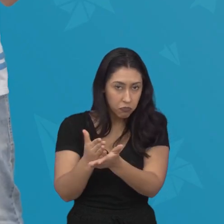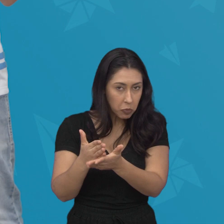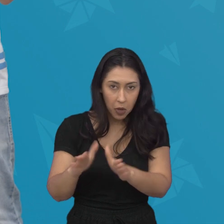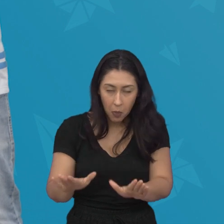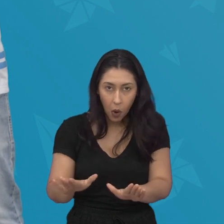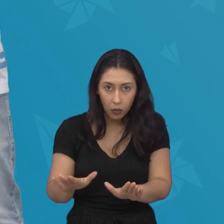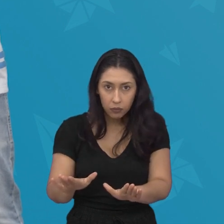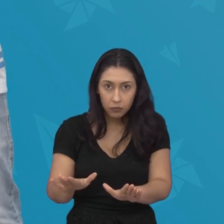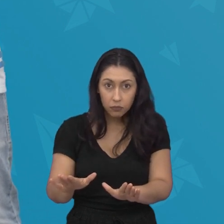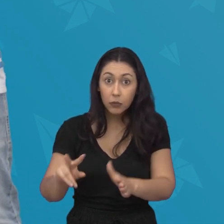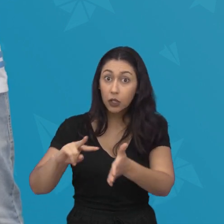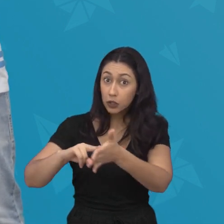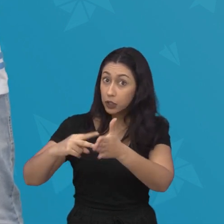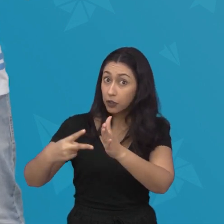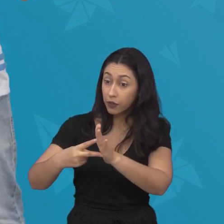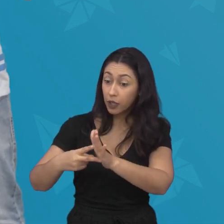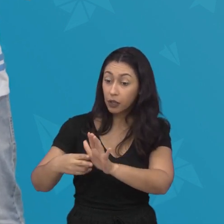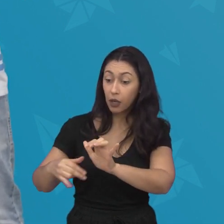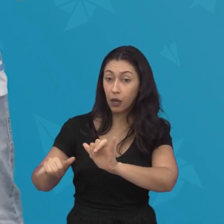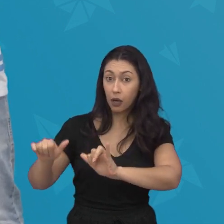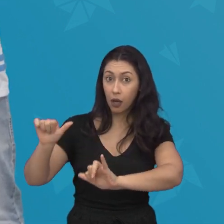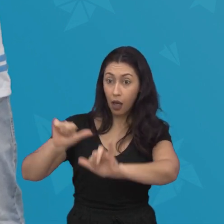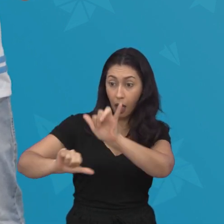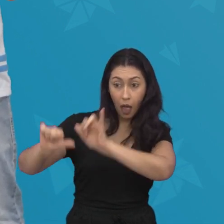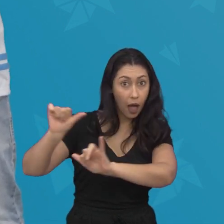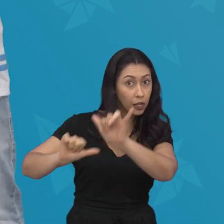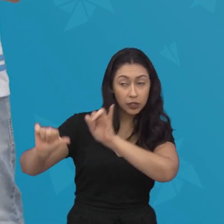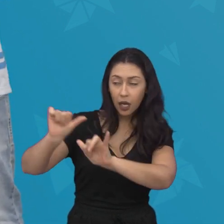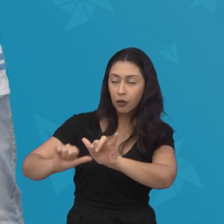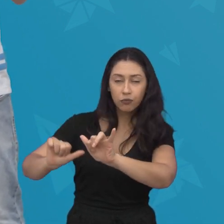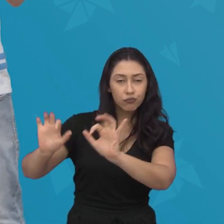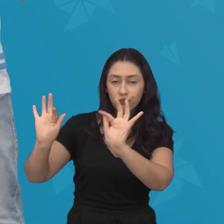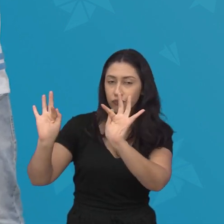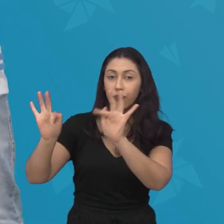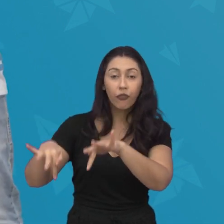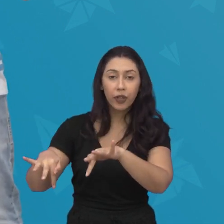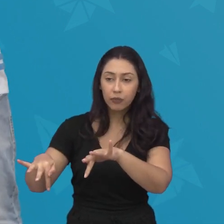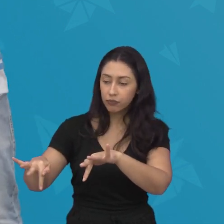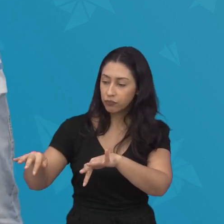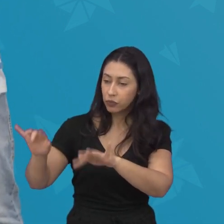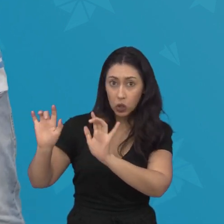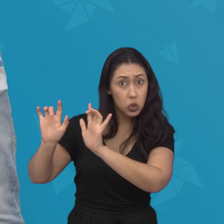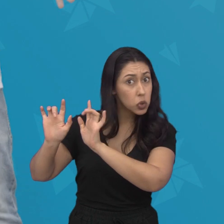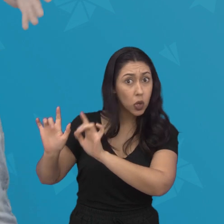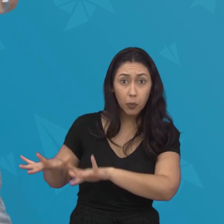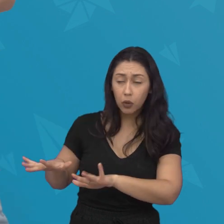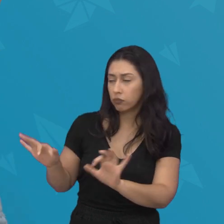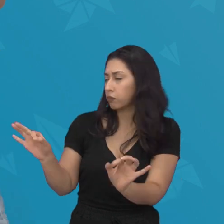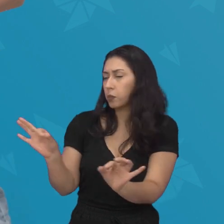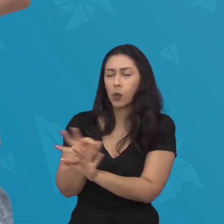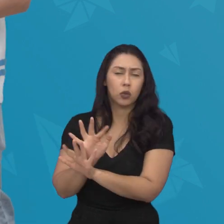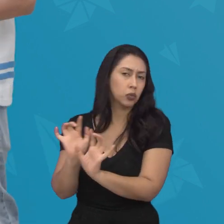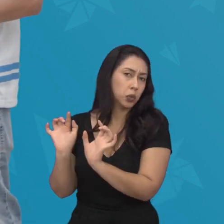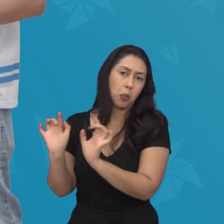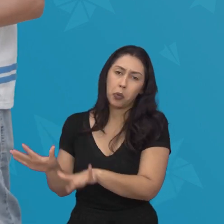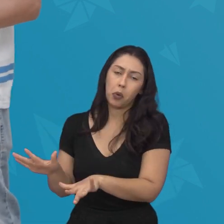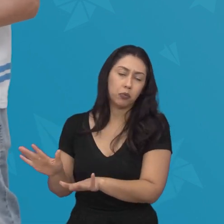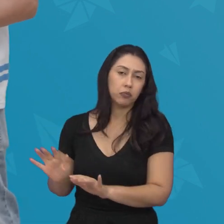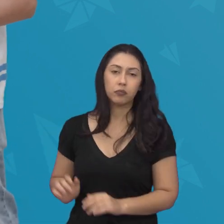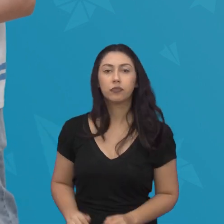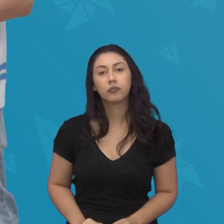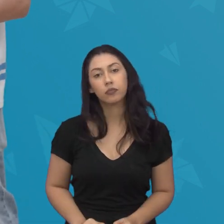reagir por completo, então quer dizer o quê? Que a reação acaba ali. O que ainda tiver do reagente em excesso, fica em excesso sobrando.